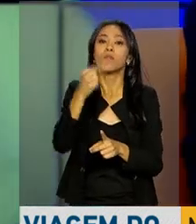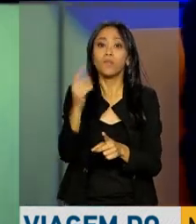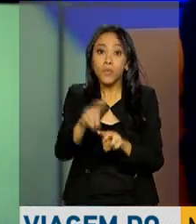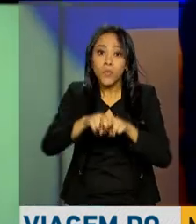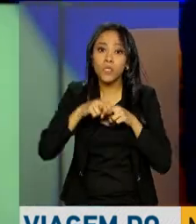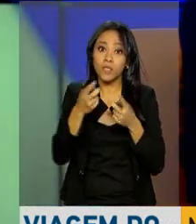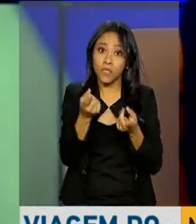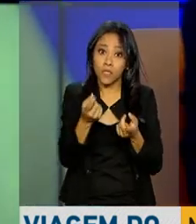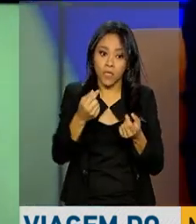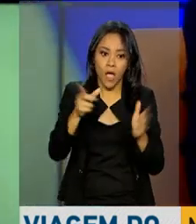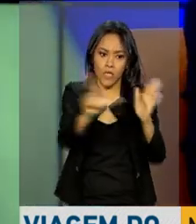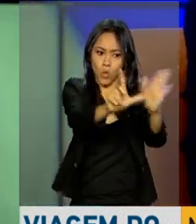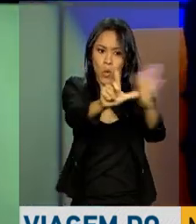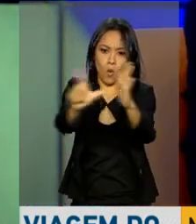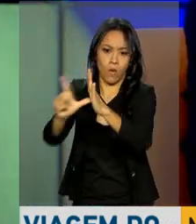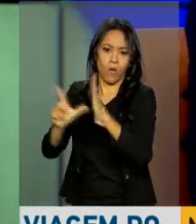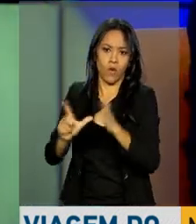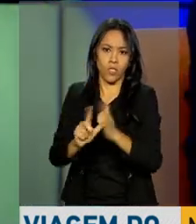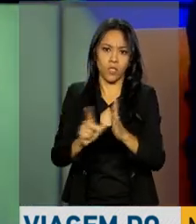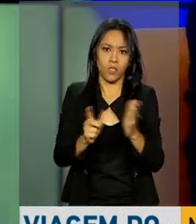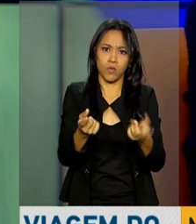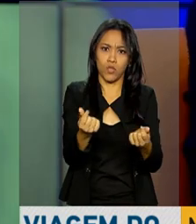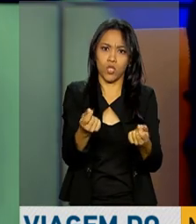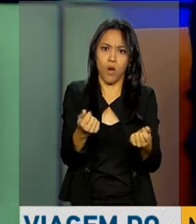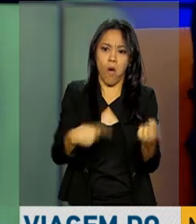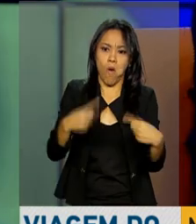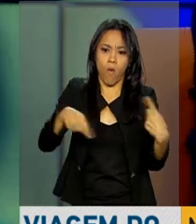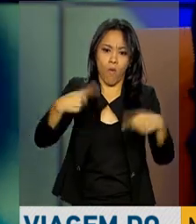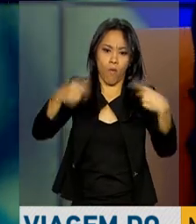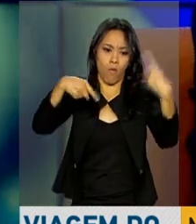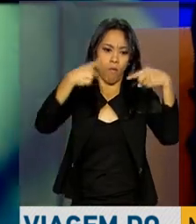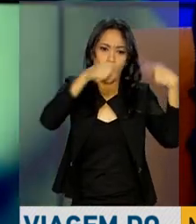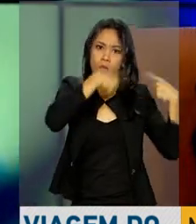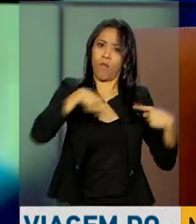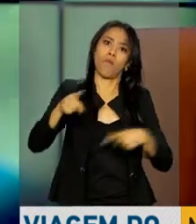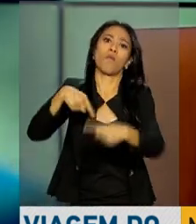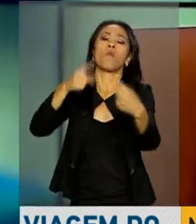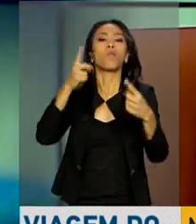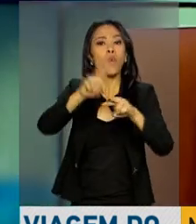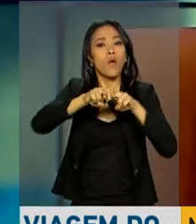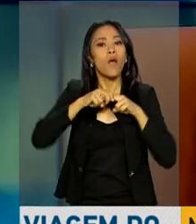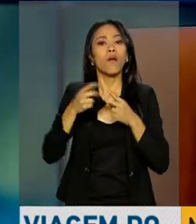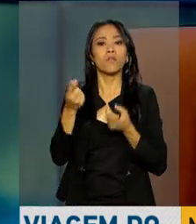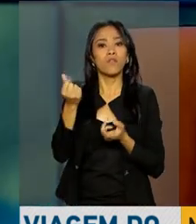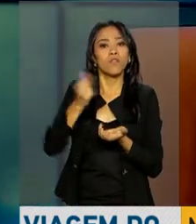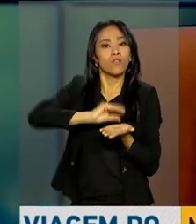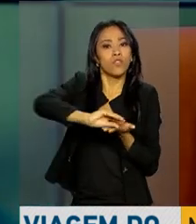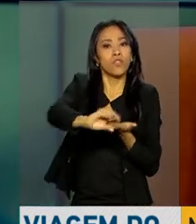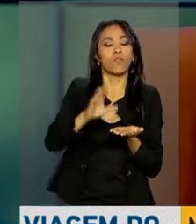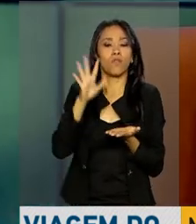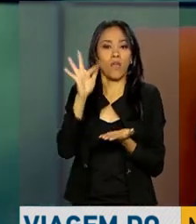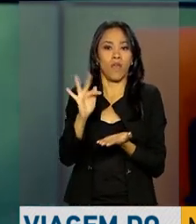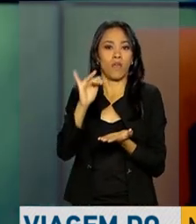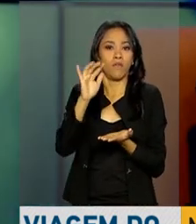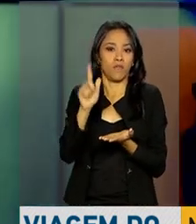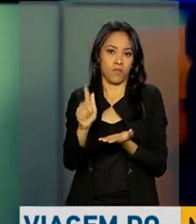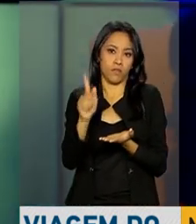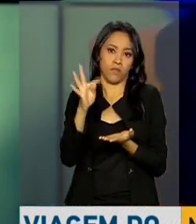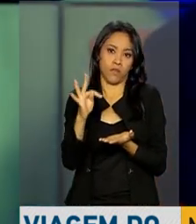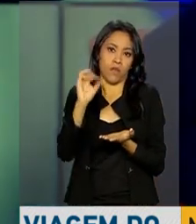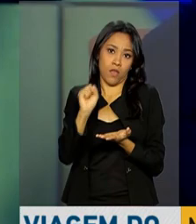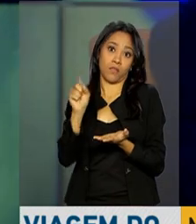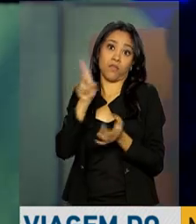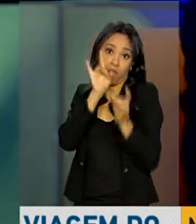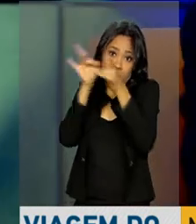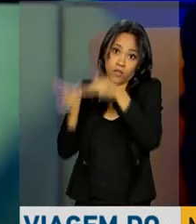essa injeção que nós demos no mercado por força da liberação dessas contas, né? Então, eu tenho dados